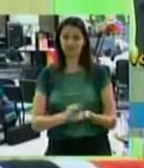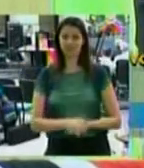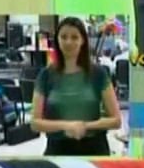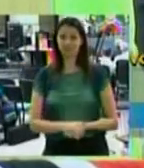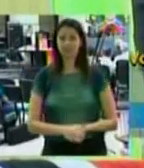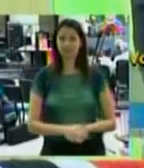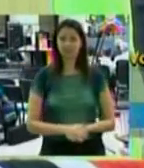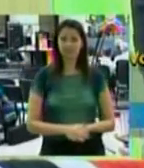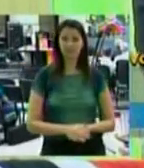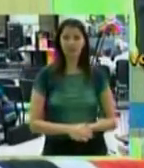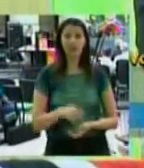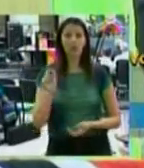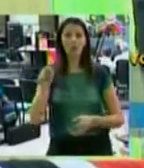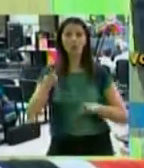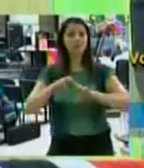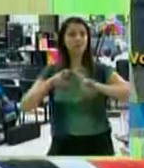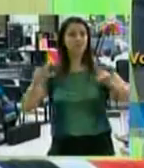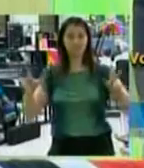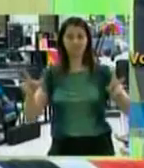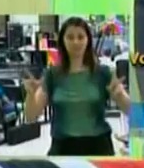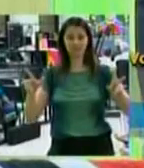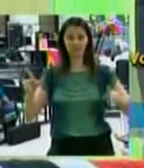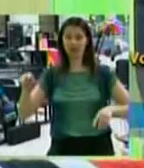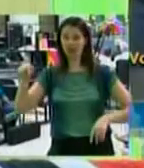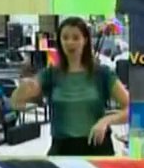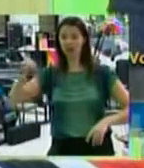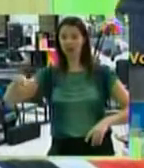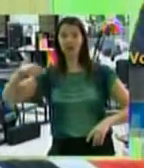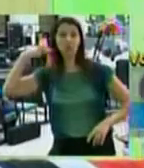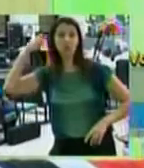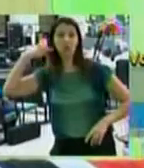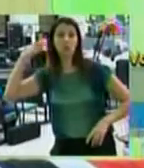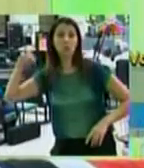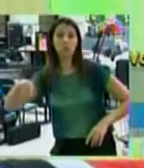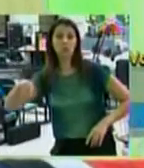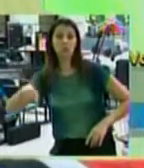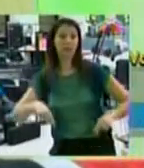Então a diferença entre loucas e prudentes